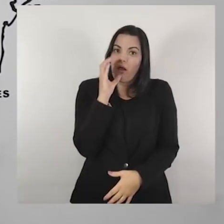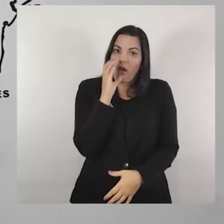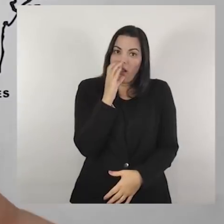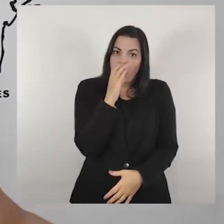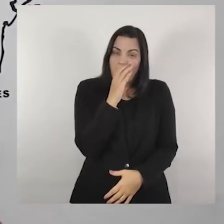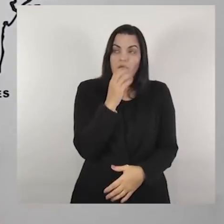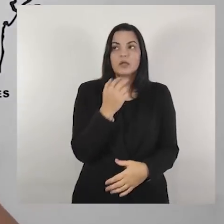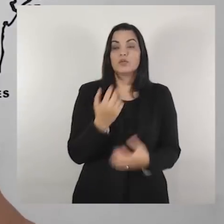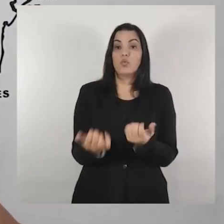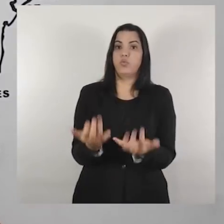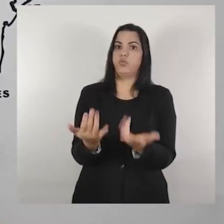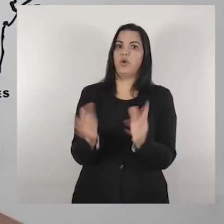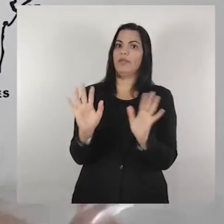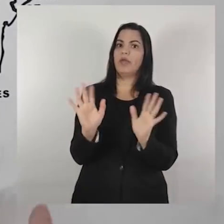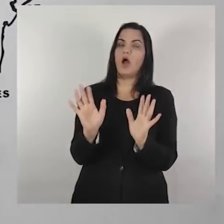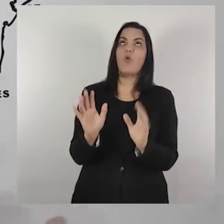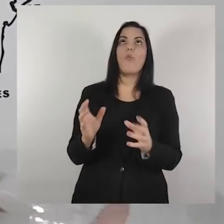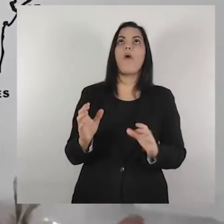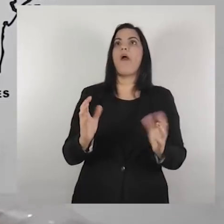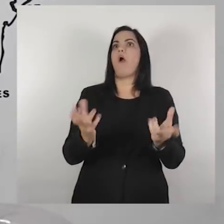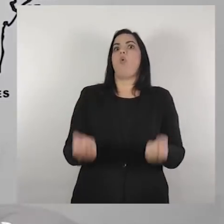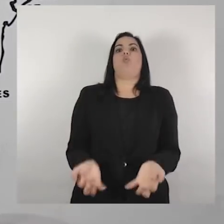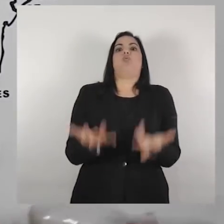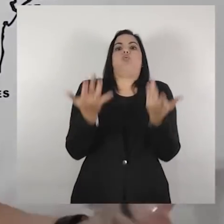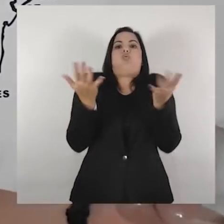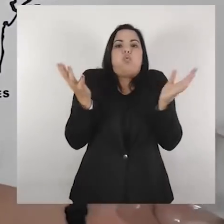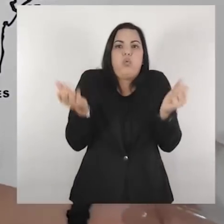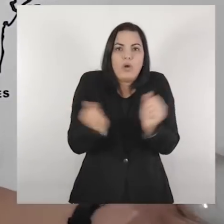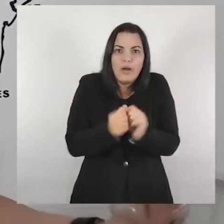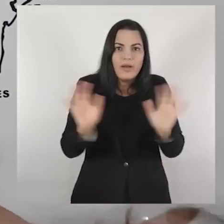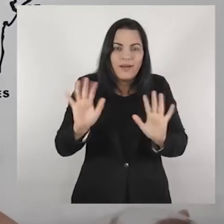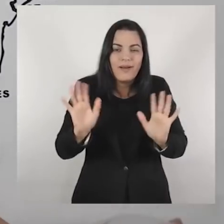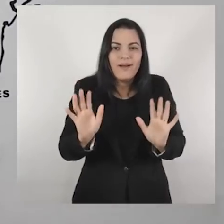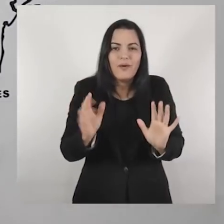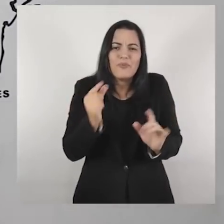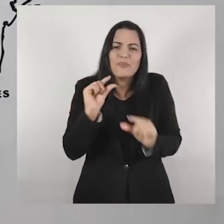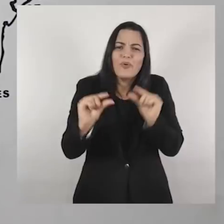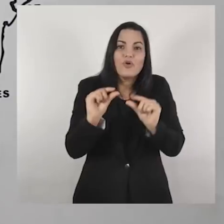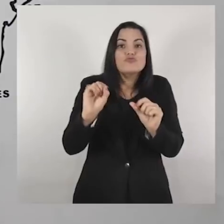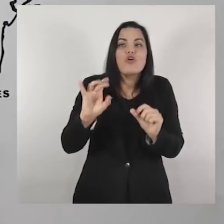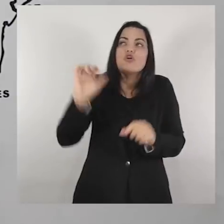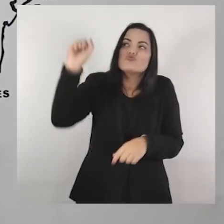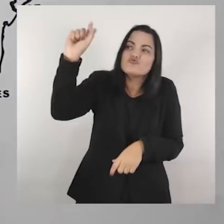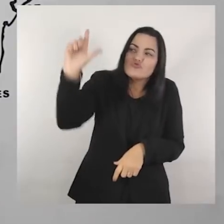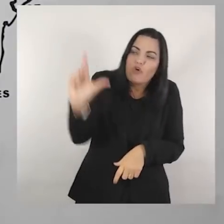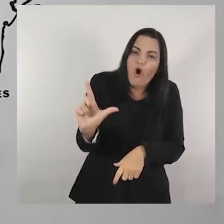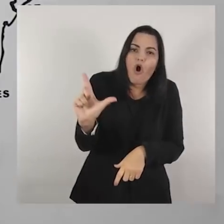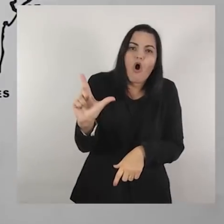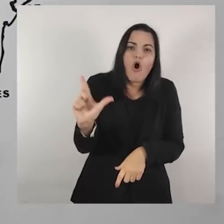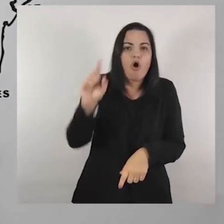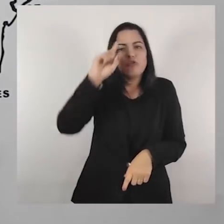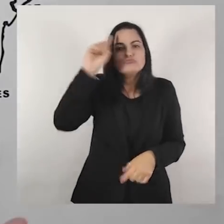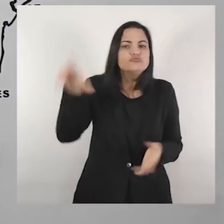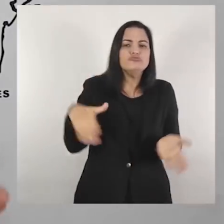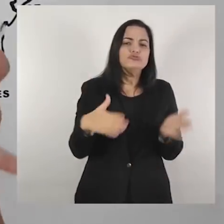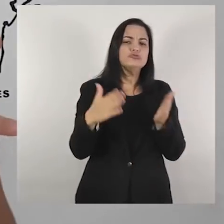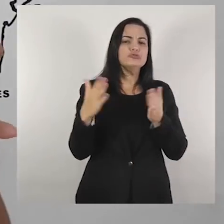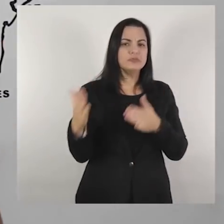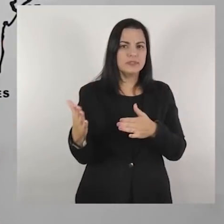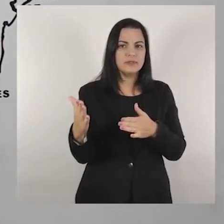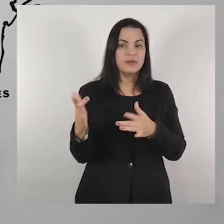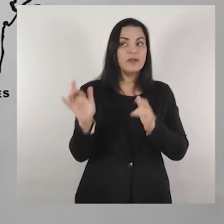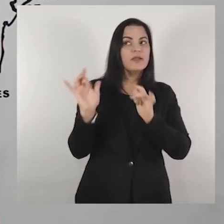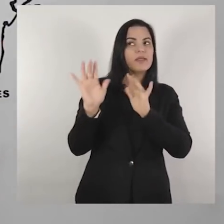no fogão nem no forno, né? Quente que a Pro está falando é num local onde tenha sol. Deixa